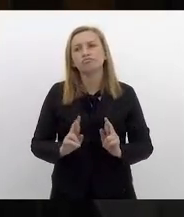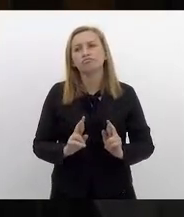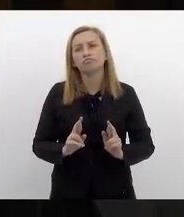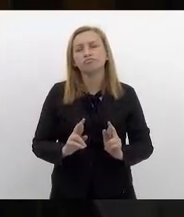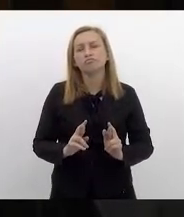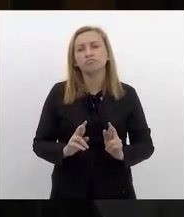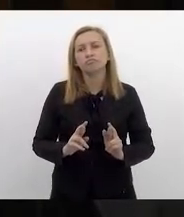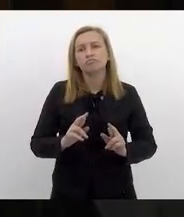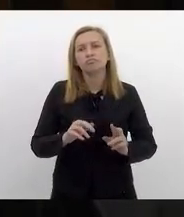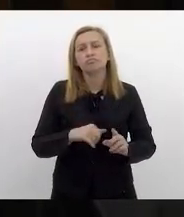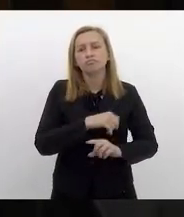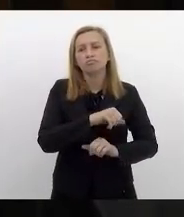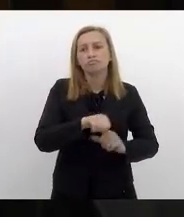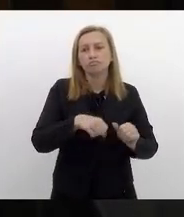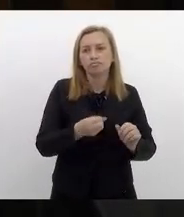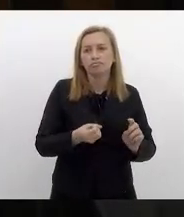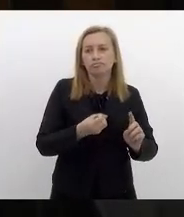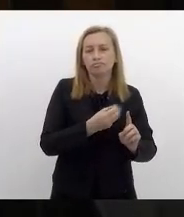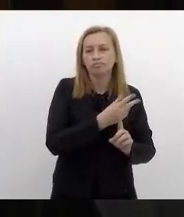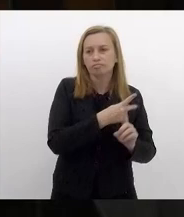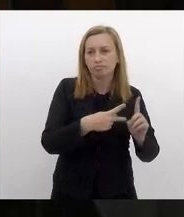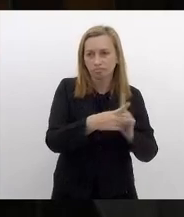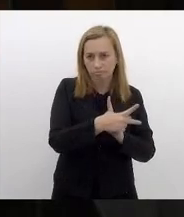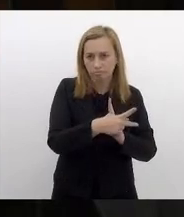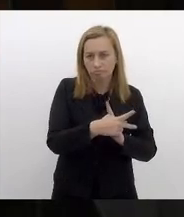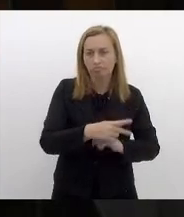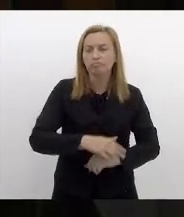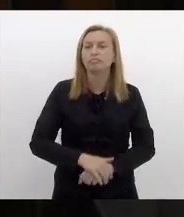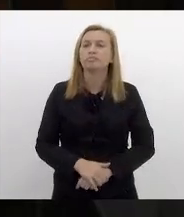Em relação à reforma da Previdência,